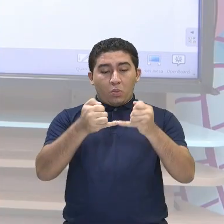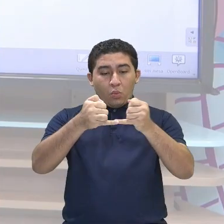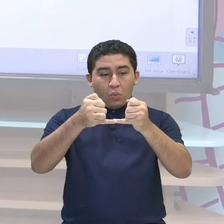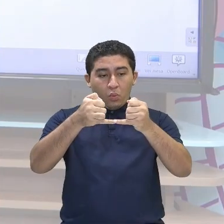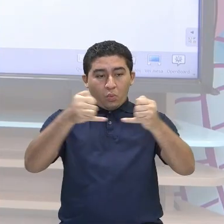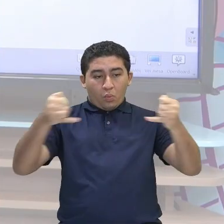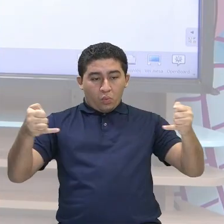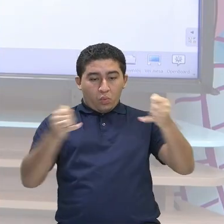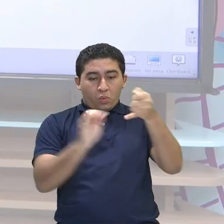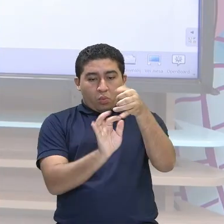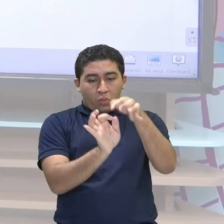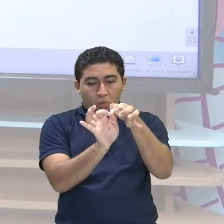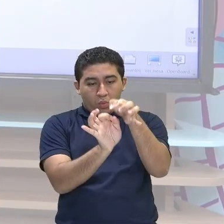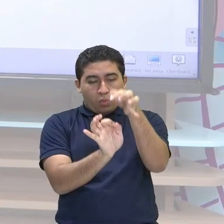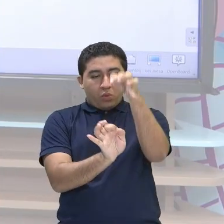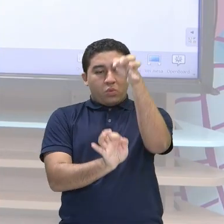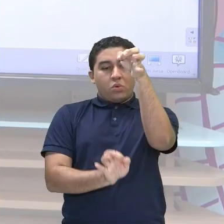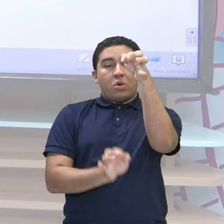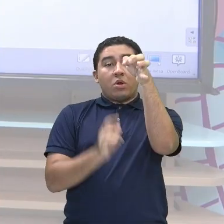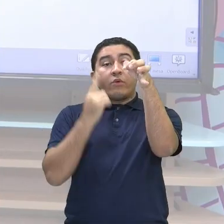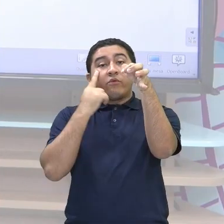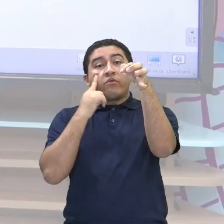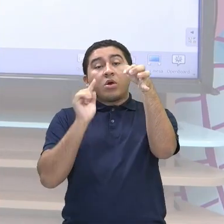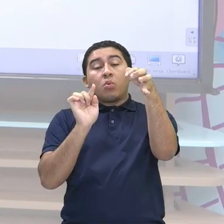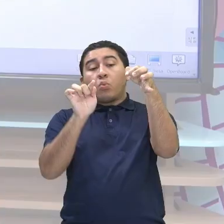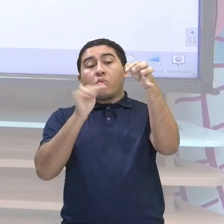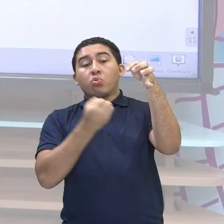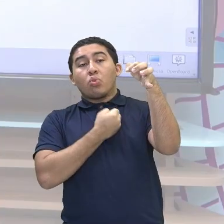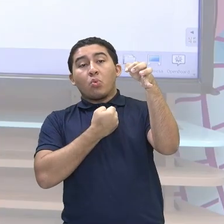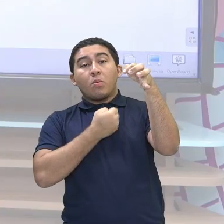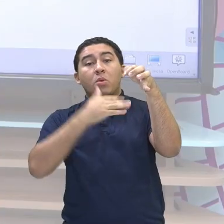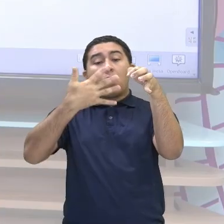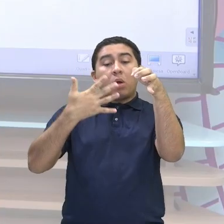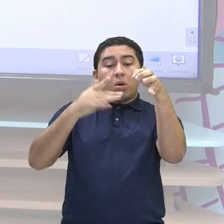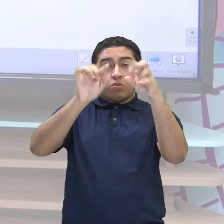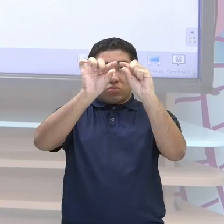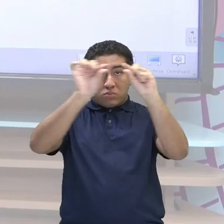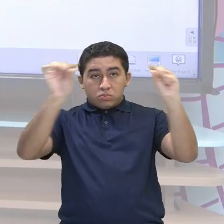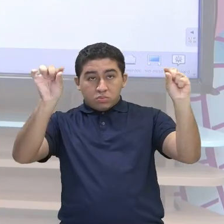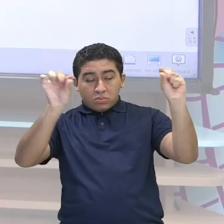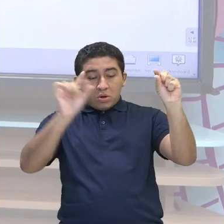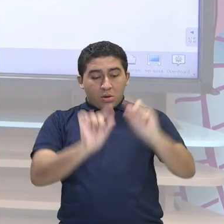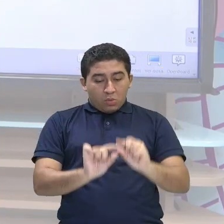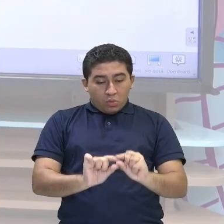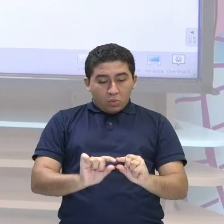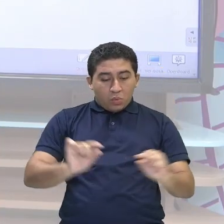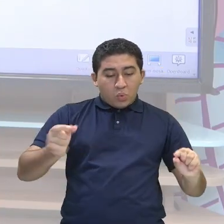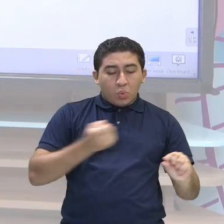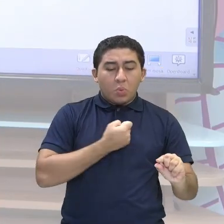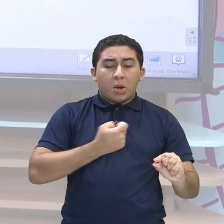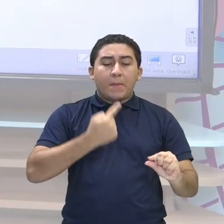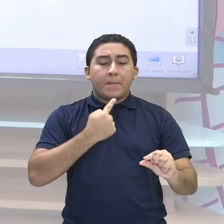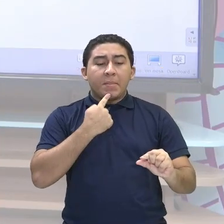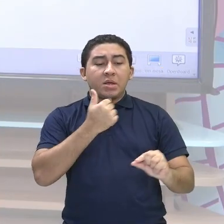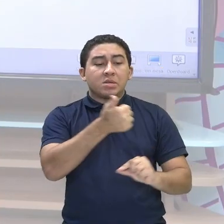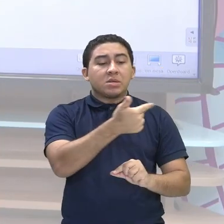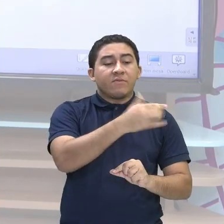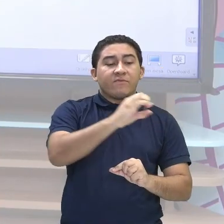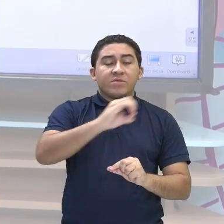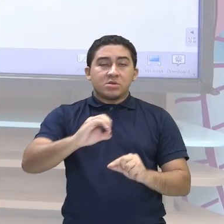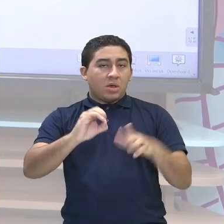uma régua, traça ali uma linha, verifica onde é que está aquele ponto. Ah, está mais próximo de 120. Então, eu tenho